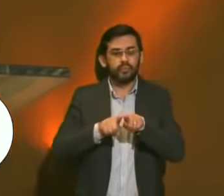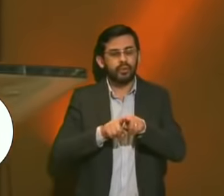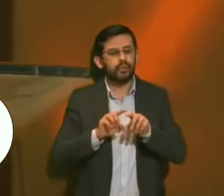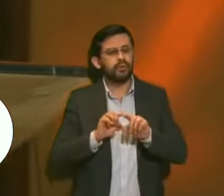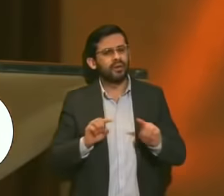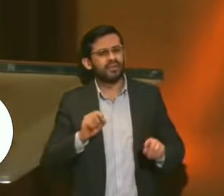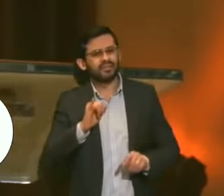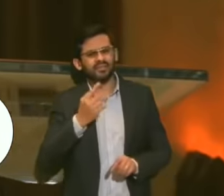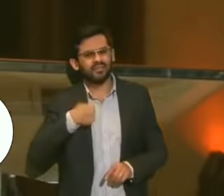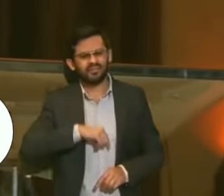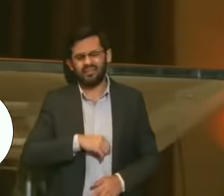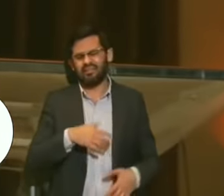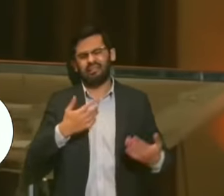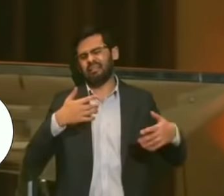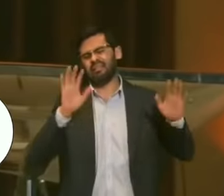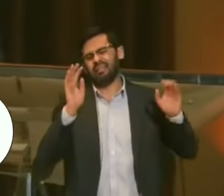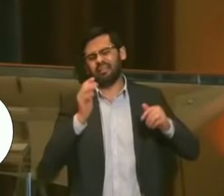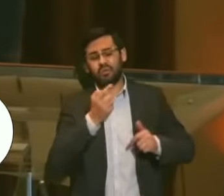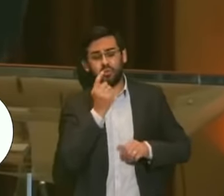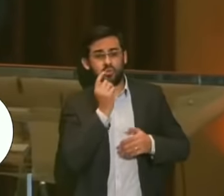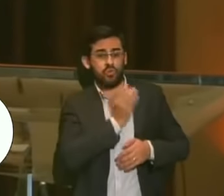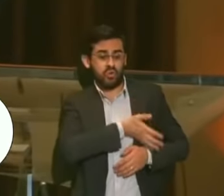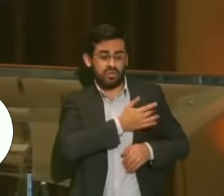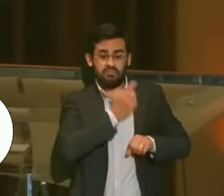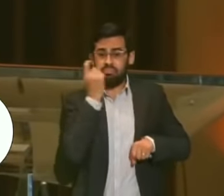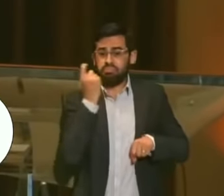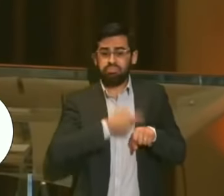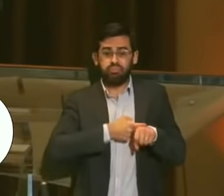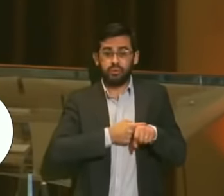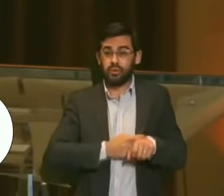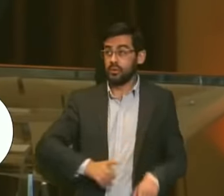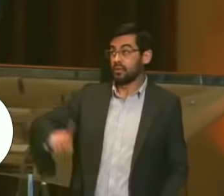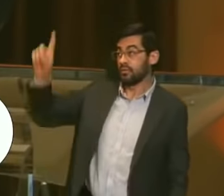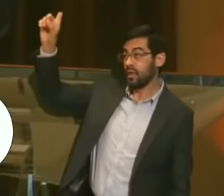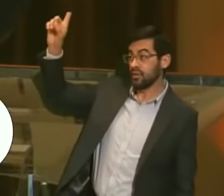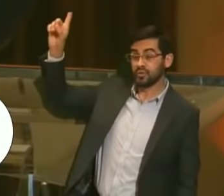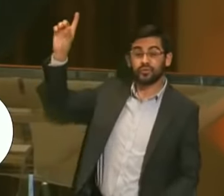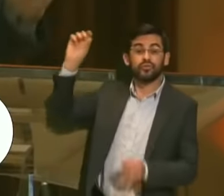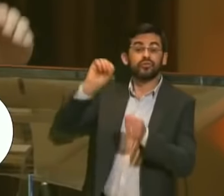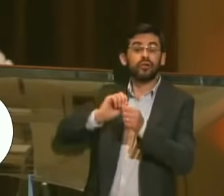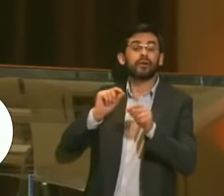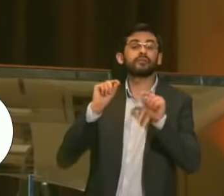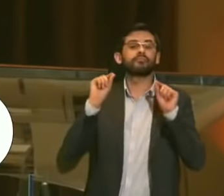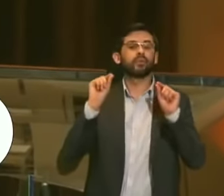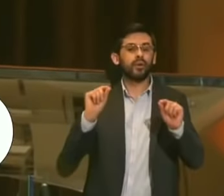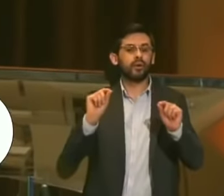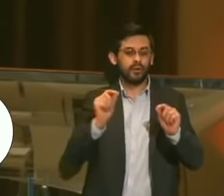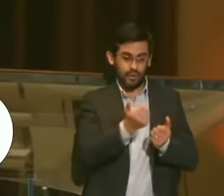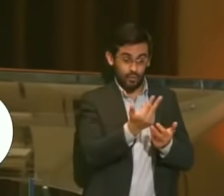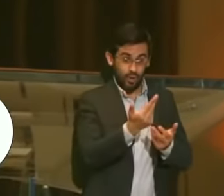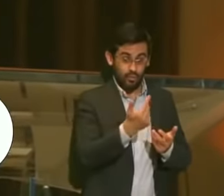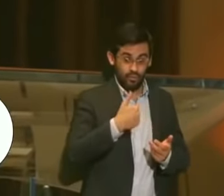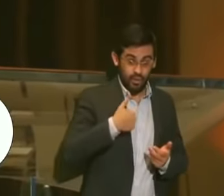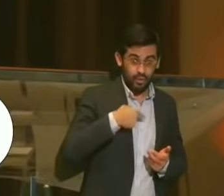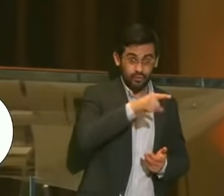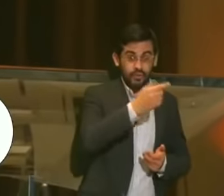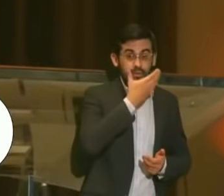Agora, se a gente endurece, o papai do céu faz o que você faz com o seu filhinho.